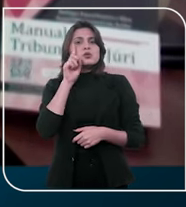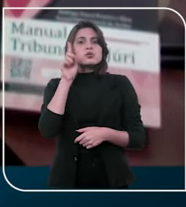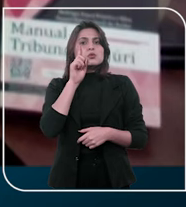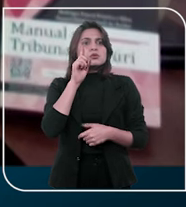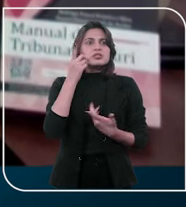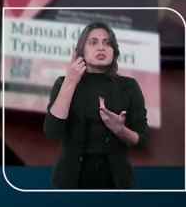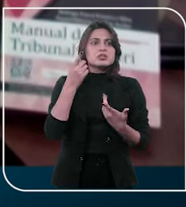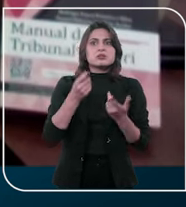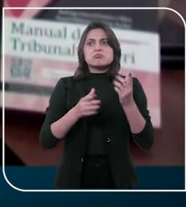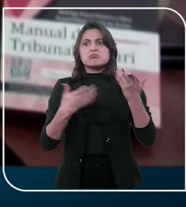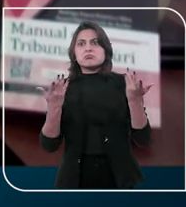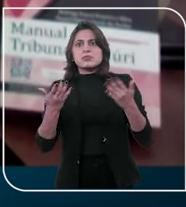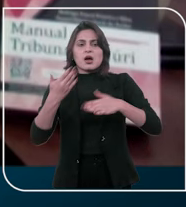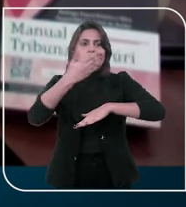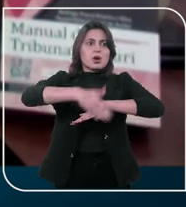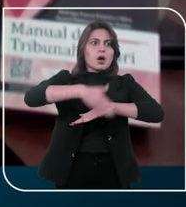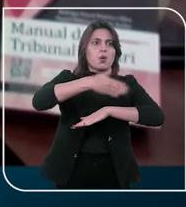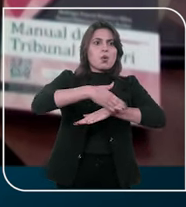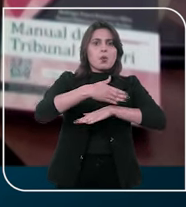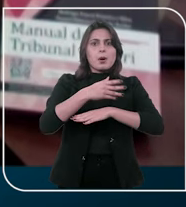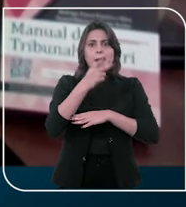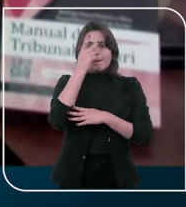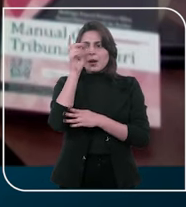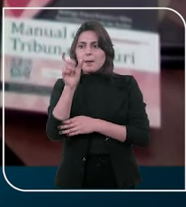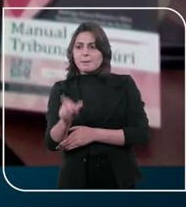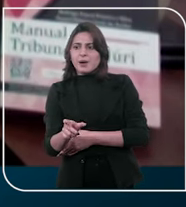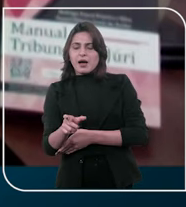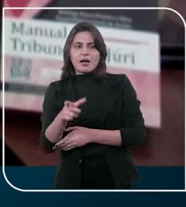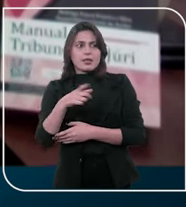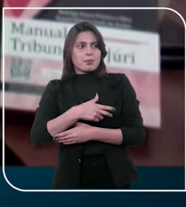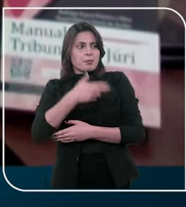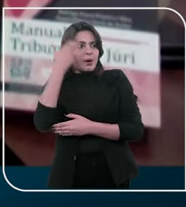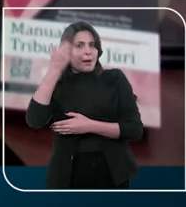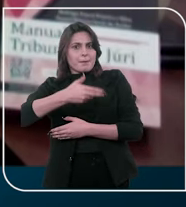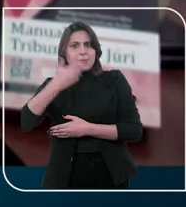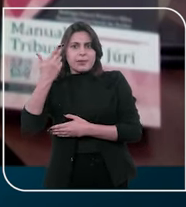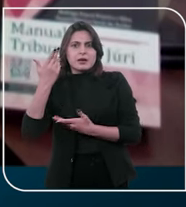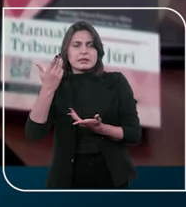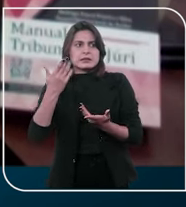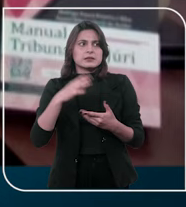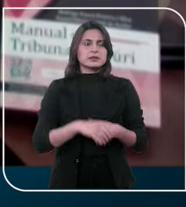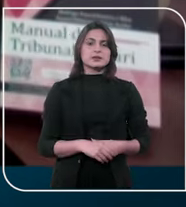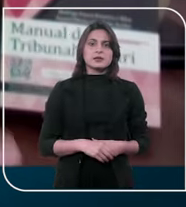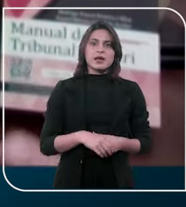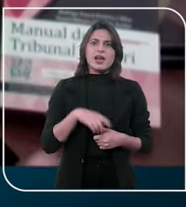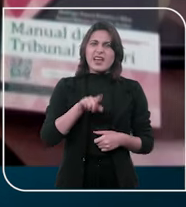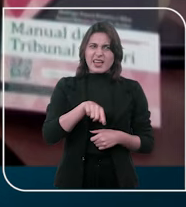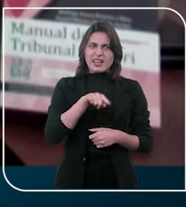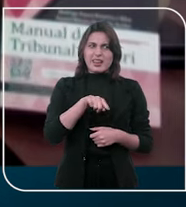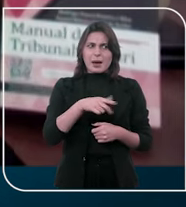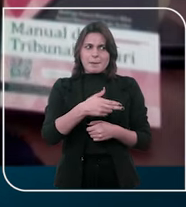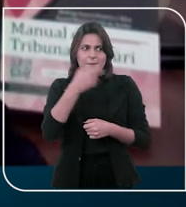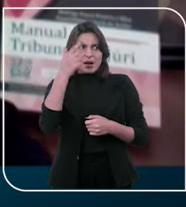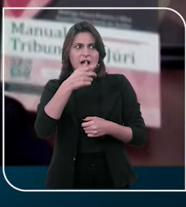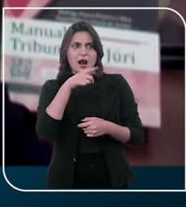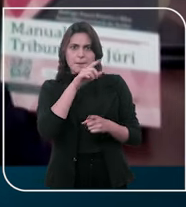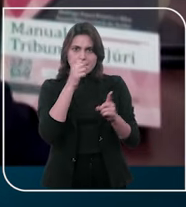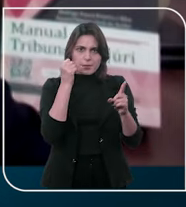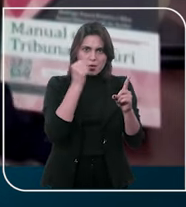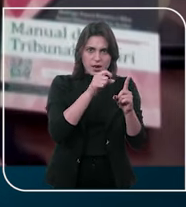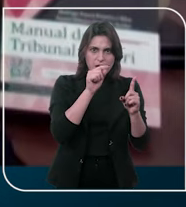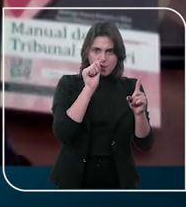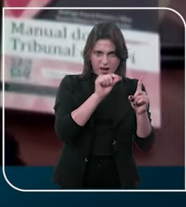recebeu disparos de arma de fogo que foram a causa eficiente de sua morte? O jurado